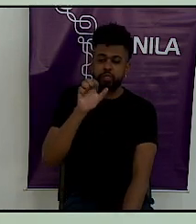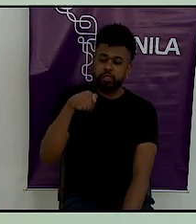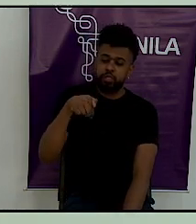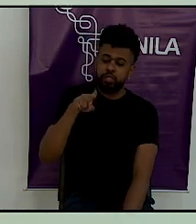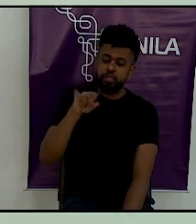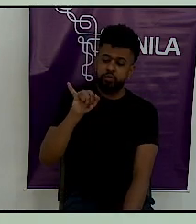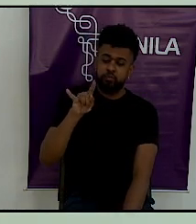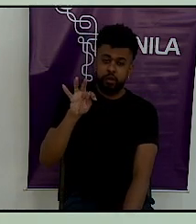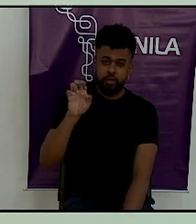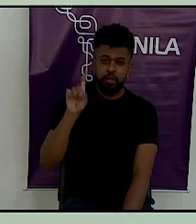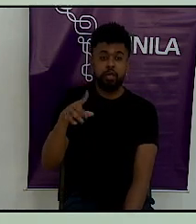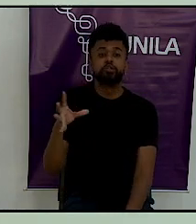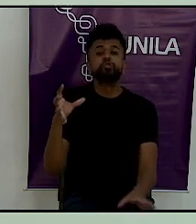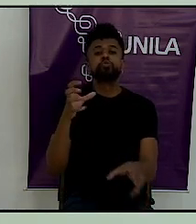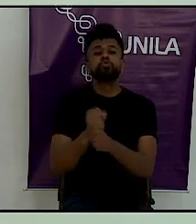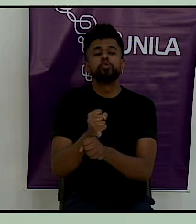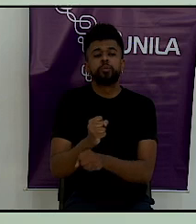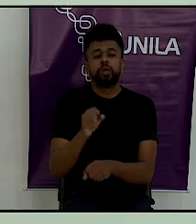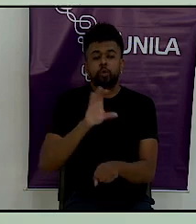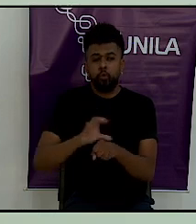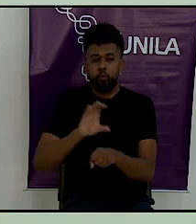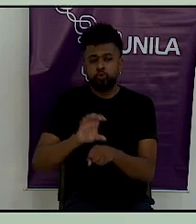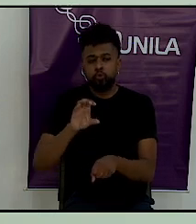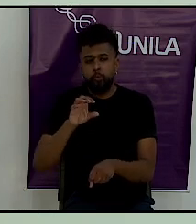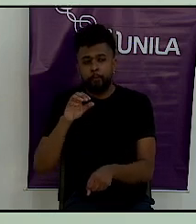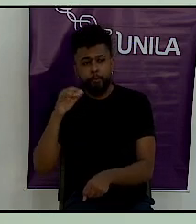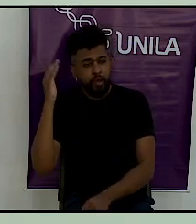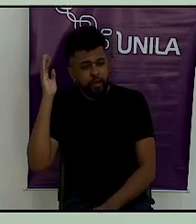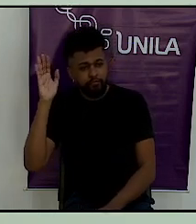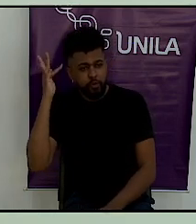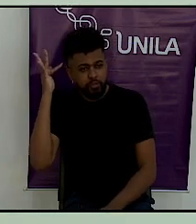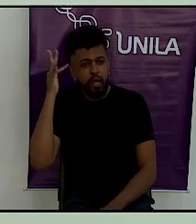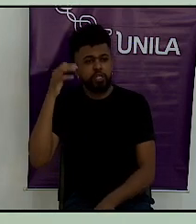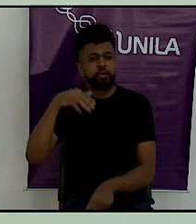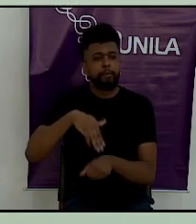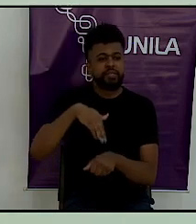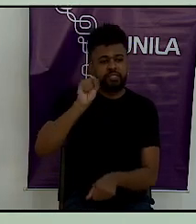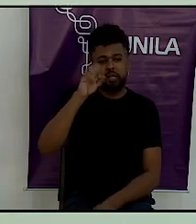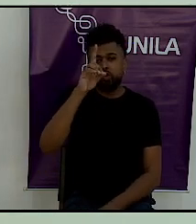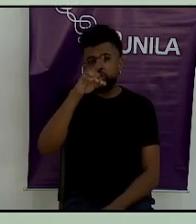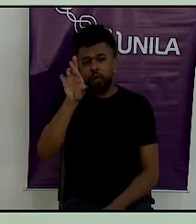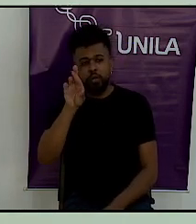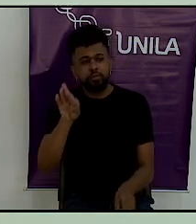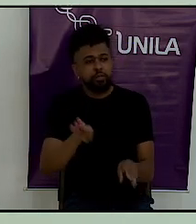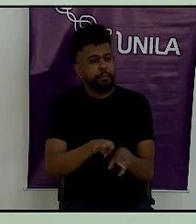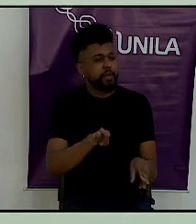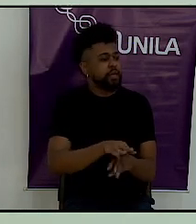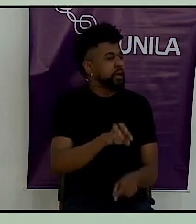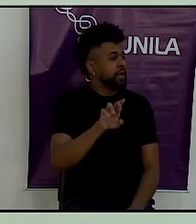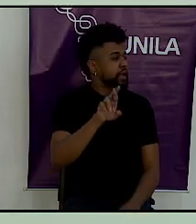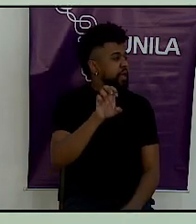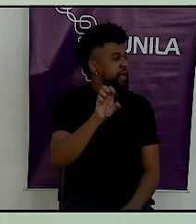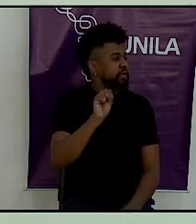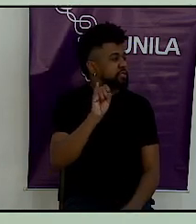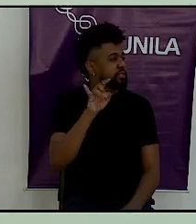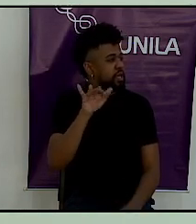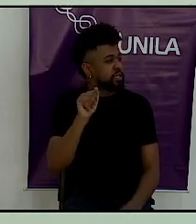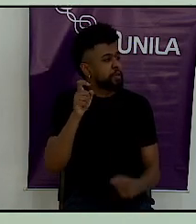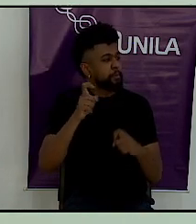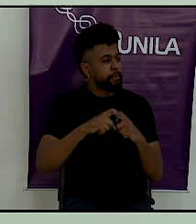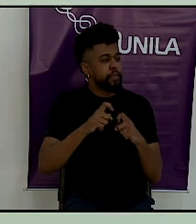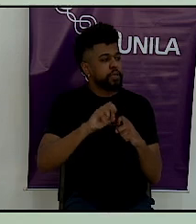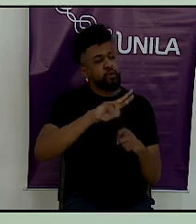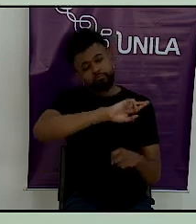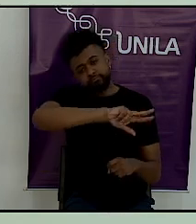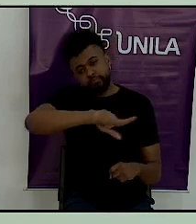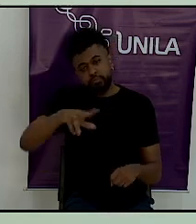Aluno equivalente da graduação, do mestrado, doutorado e das residências, sejam alomédicas ou multiprofissionais. Então, a soma